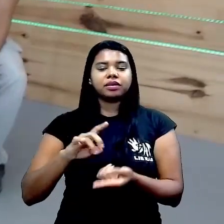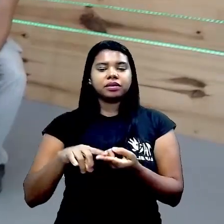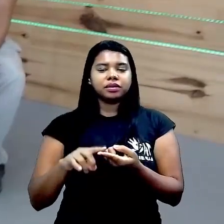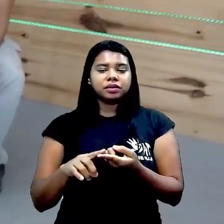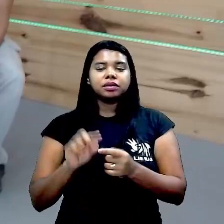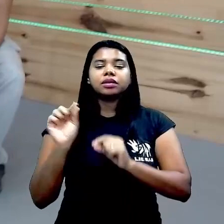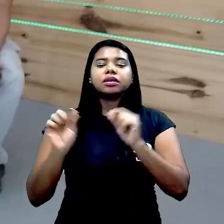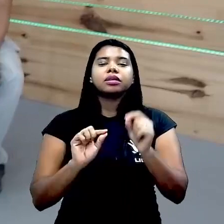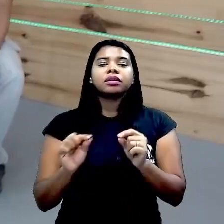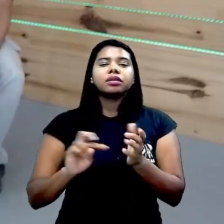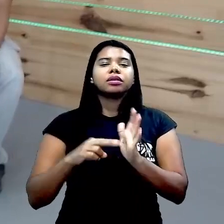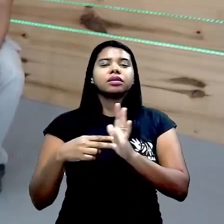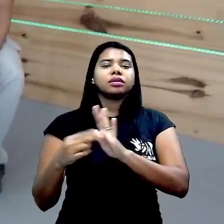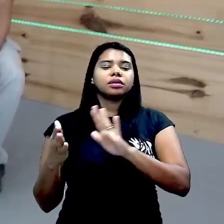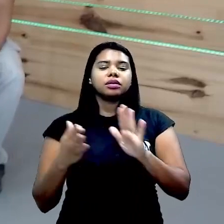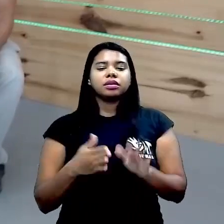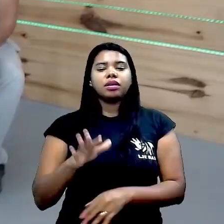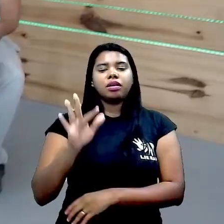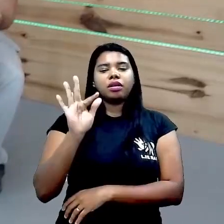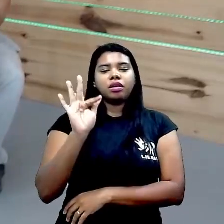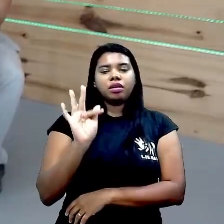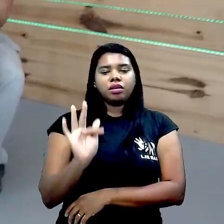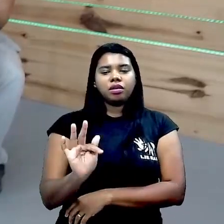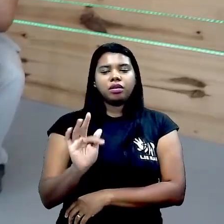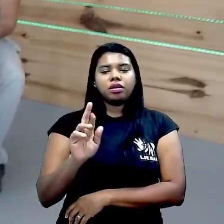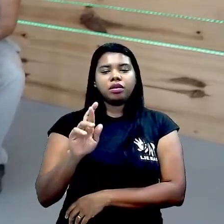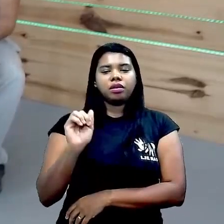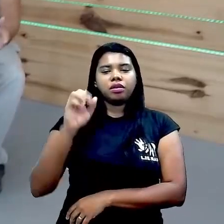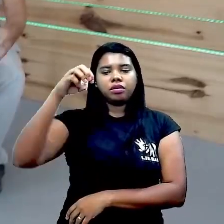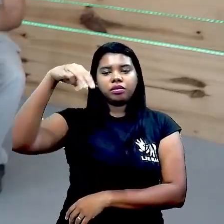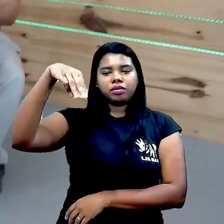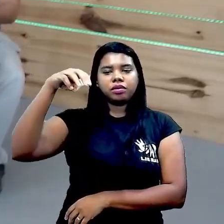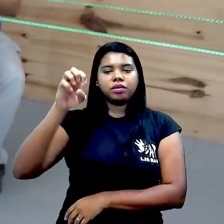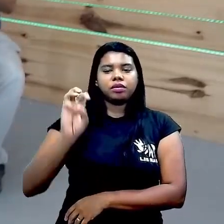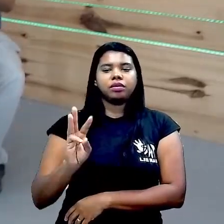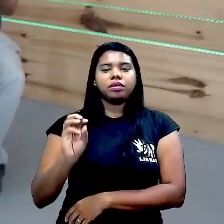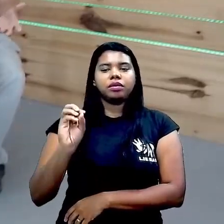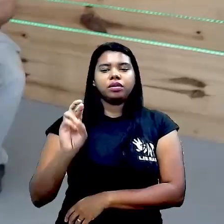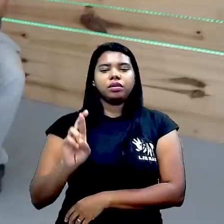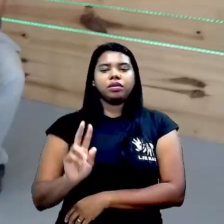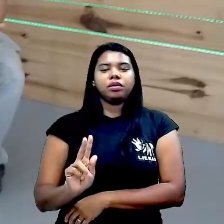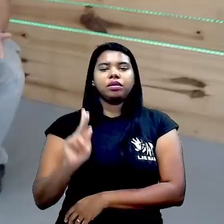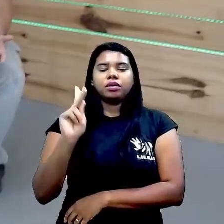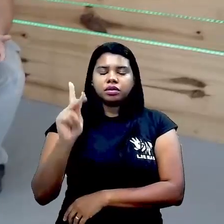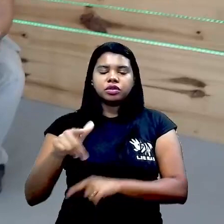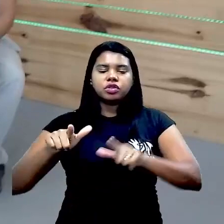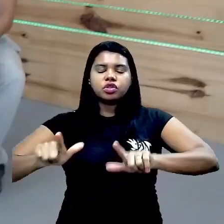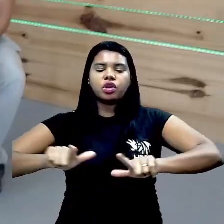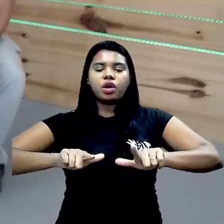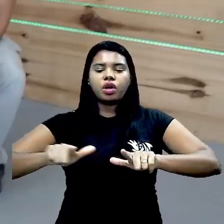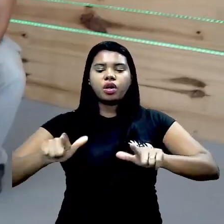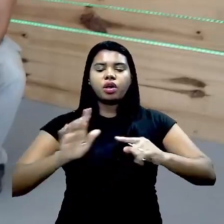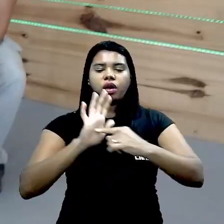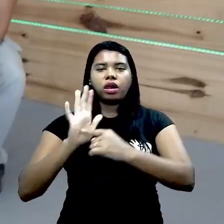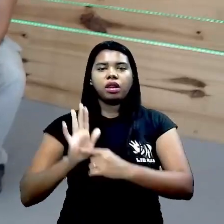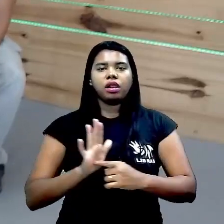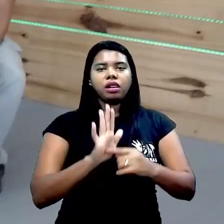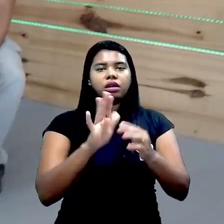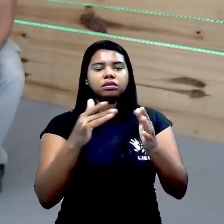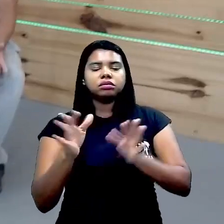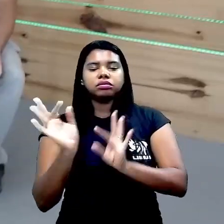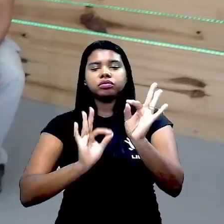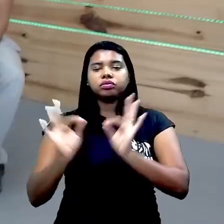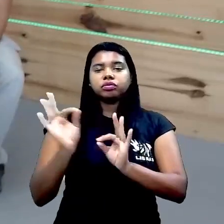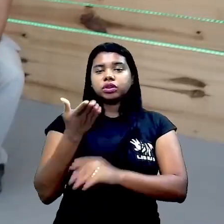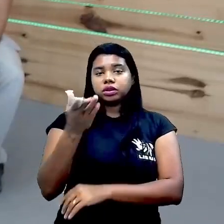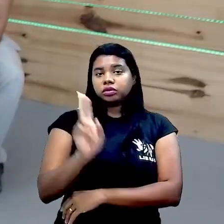o que definiria o Bootstrap como framework é porque ele já traz os elementos prontos. Ele é um ambiente de trabalho que traz coisas prontas para